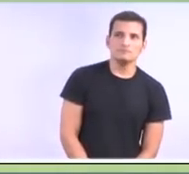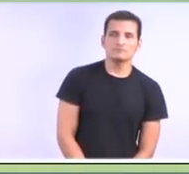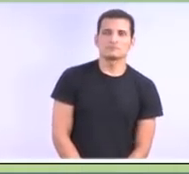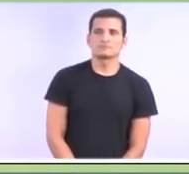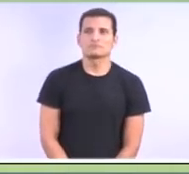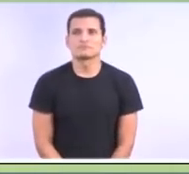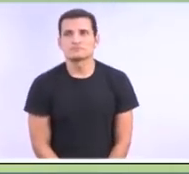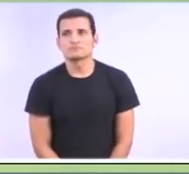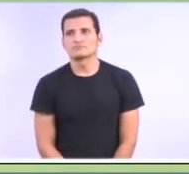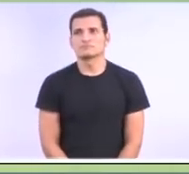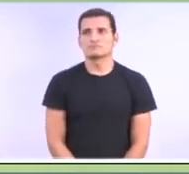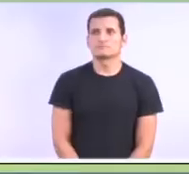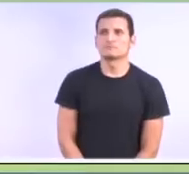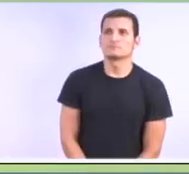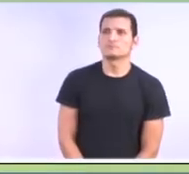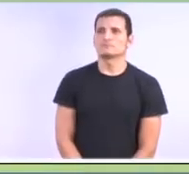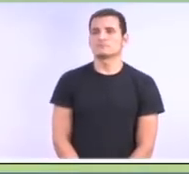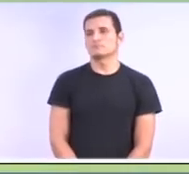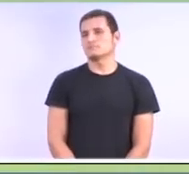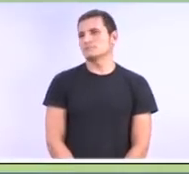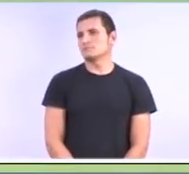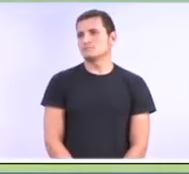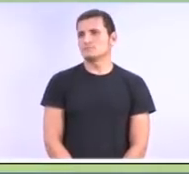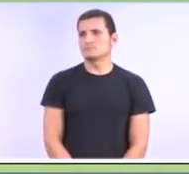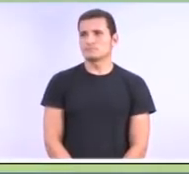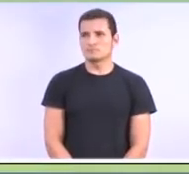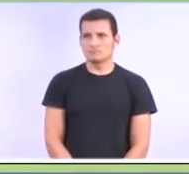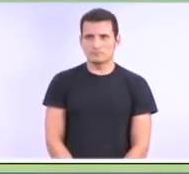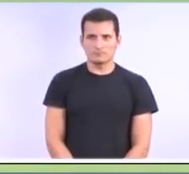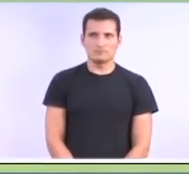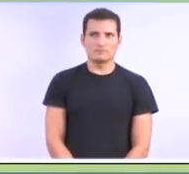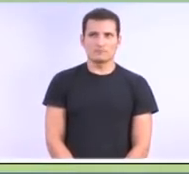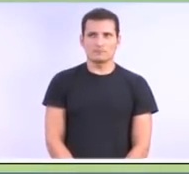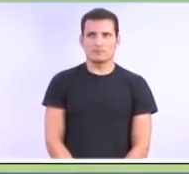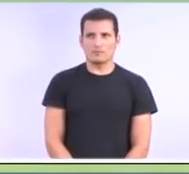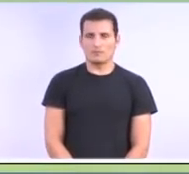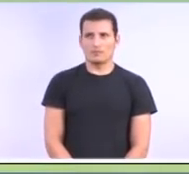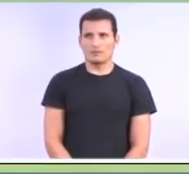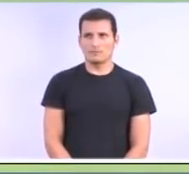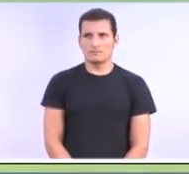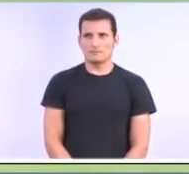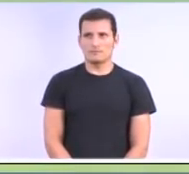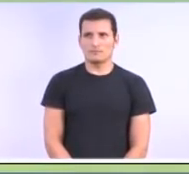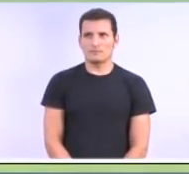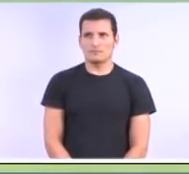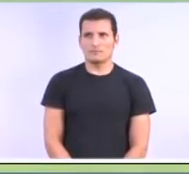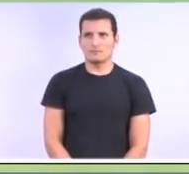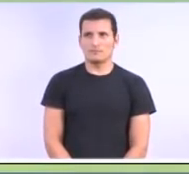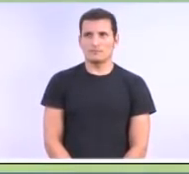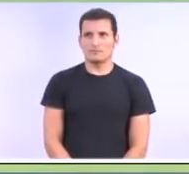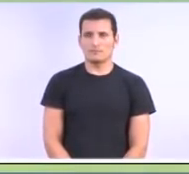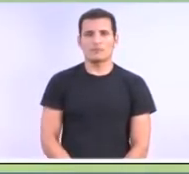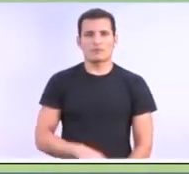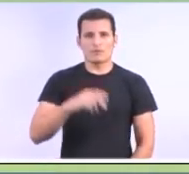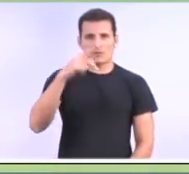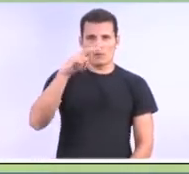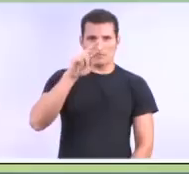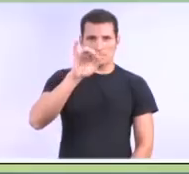Gente, antes eu tinha um atributo, vou pegar o atributo ID aqui, né? Ele passou a ser